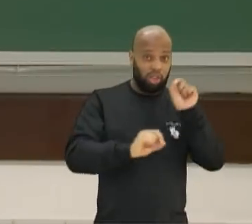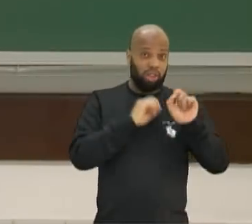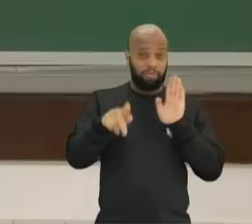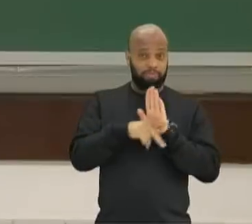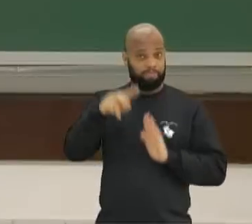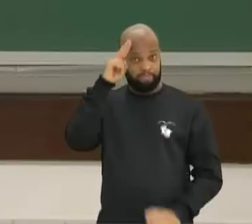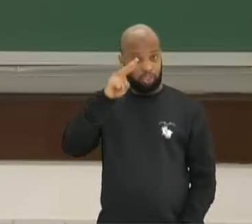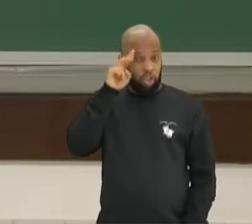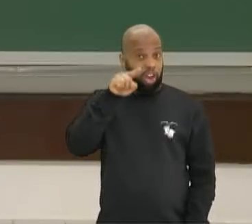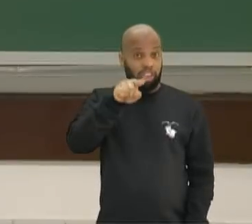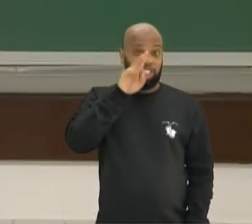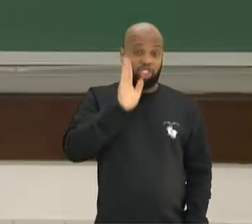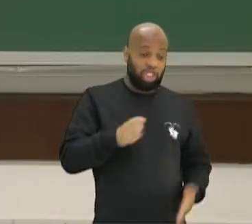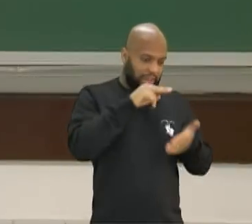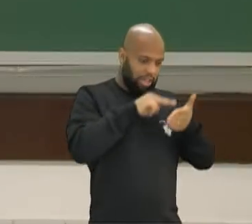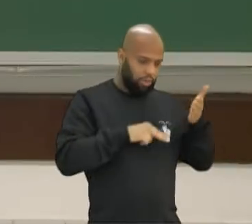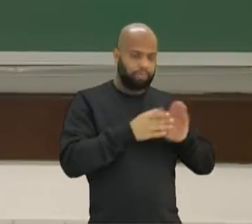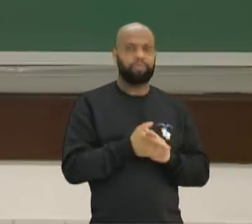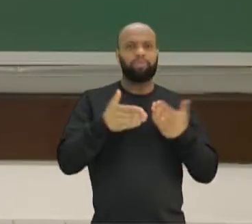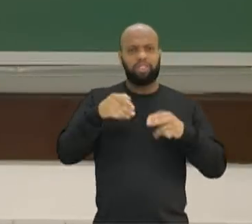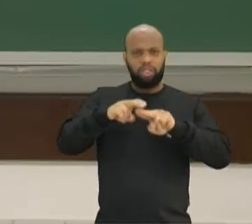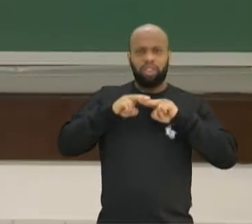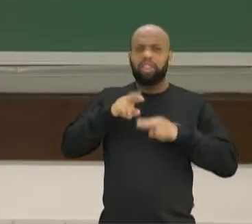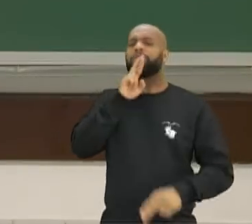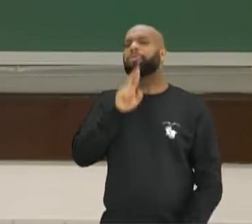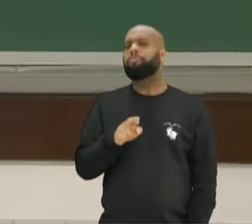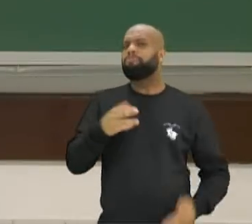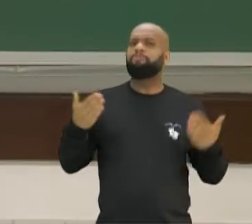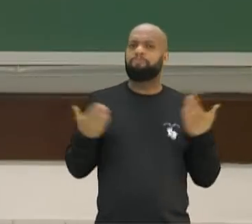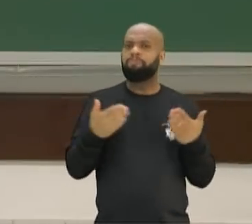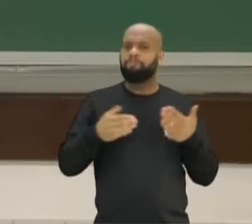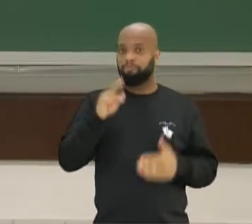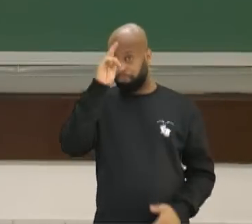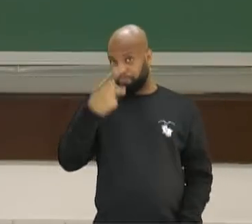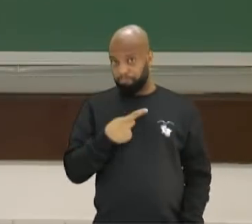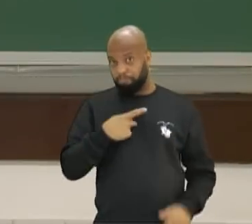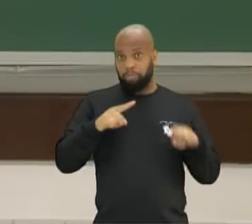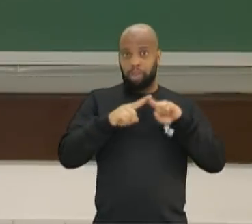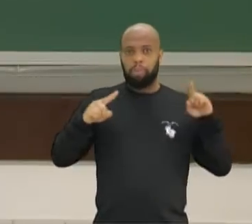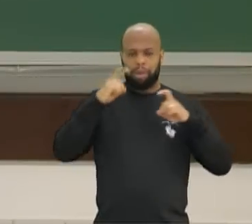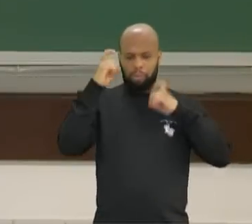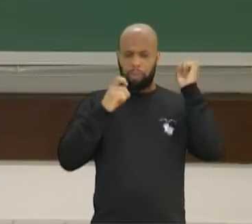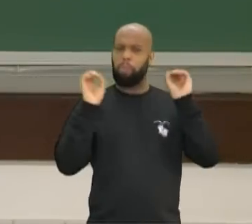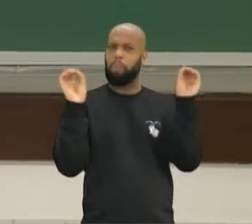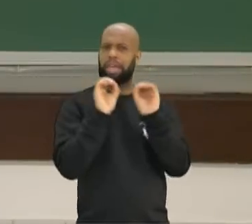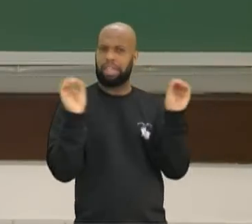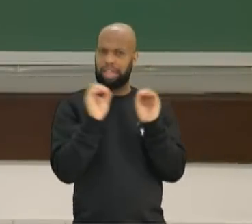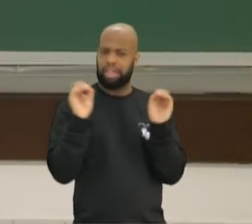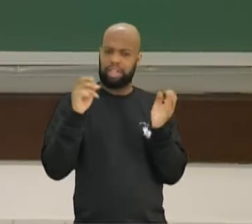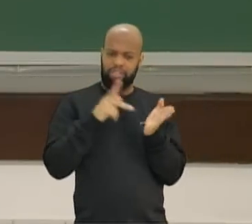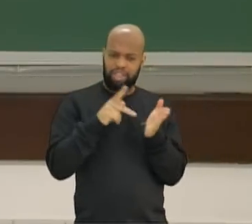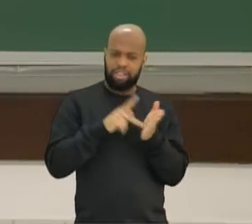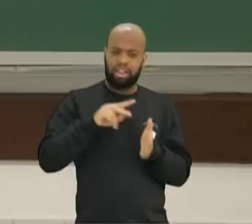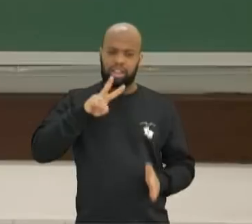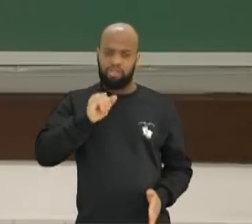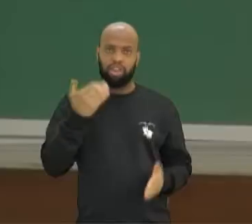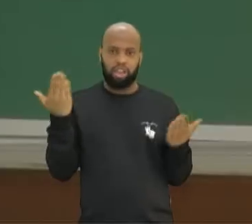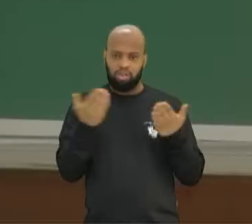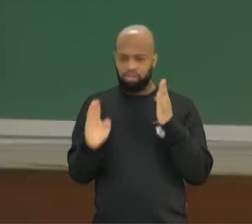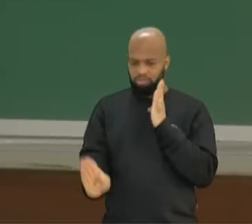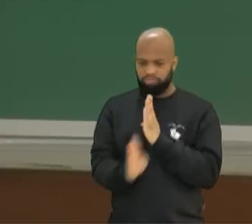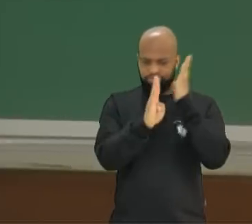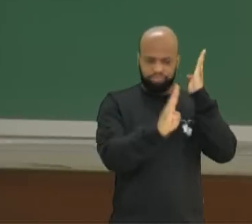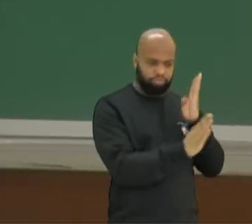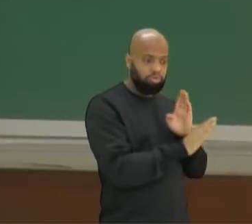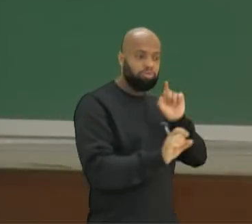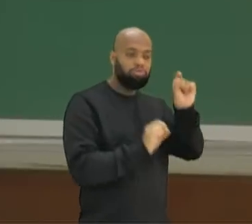histórias lidas, ok? Então, por isso que a resposta é pessoal. Mas não se preocupem, porque é óbvio que a gente vai descobrir,